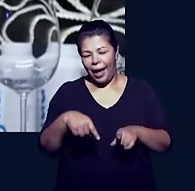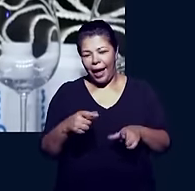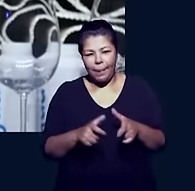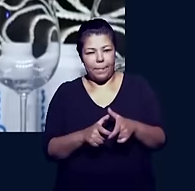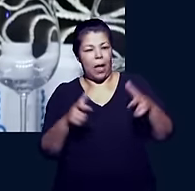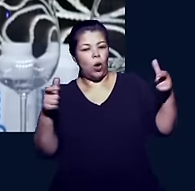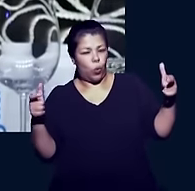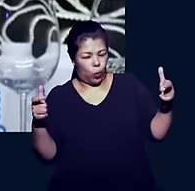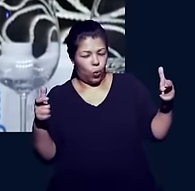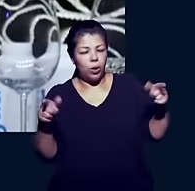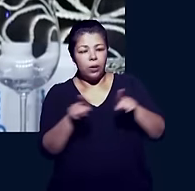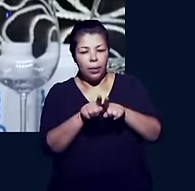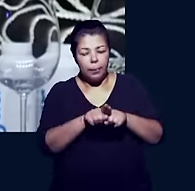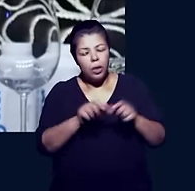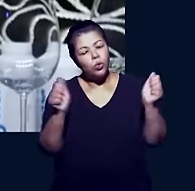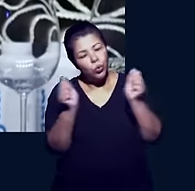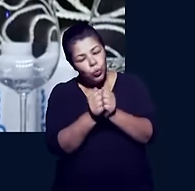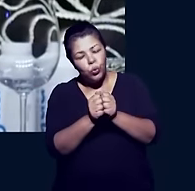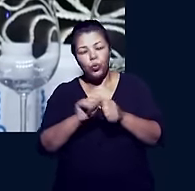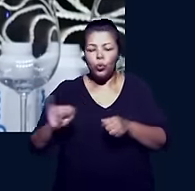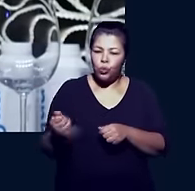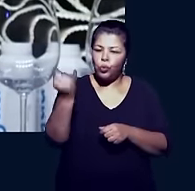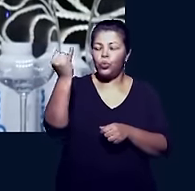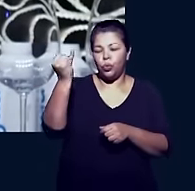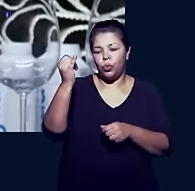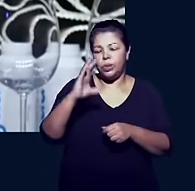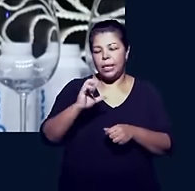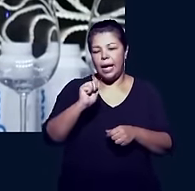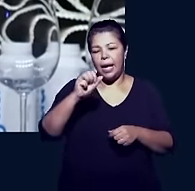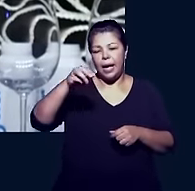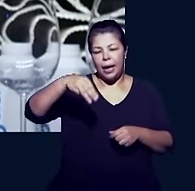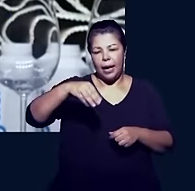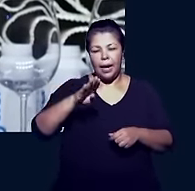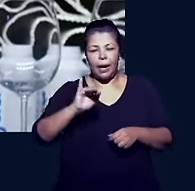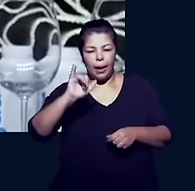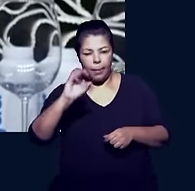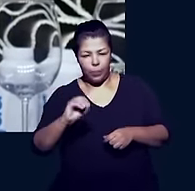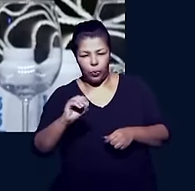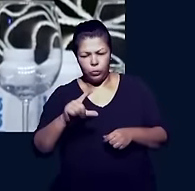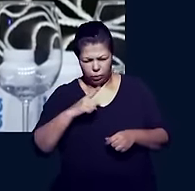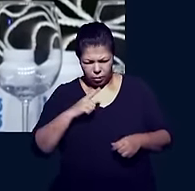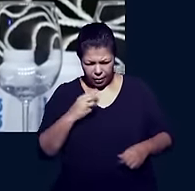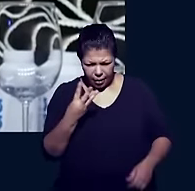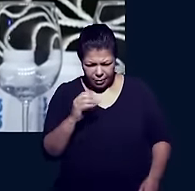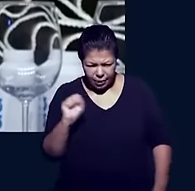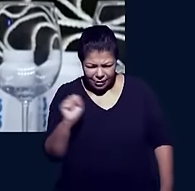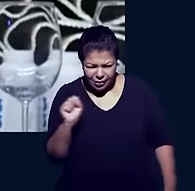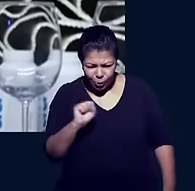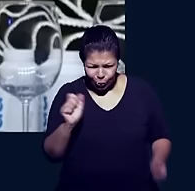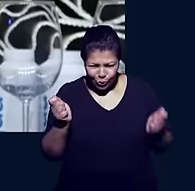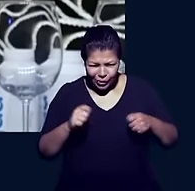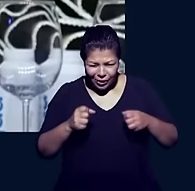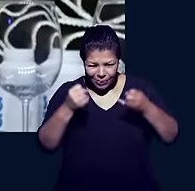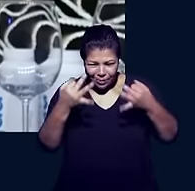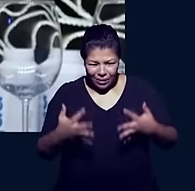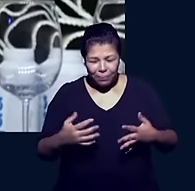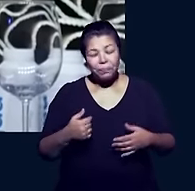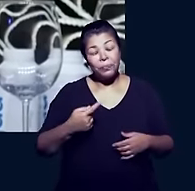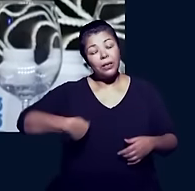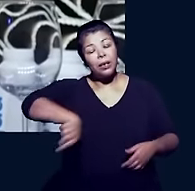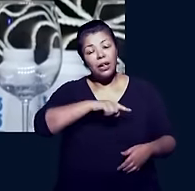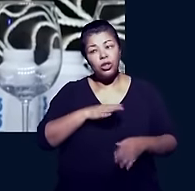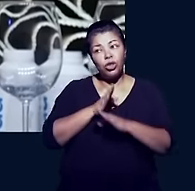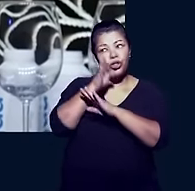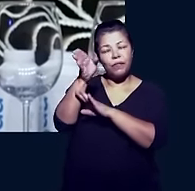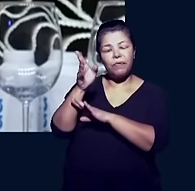de juros e câmbio do que no mundo de equities Mas tem uma coisa só se eu tiver 30 segundos aqui o seguinte quando a gente olha paraos Estados Unidos a